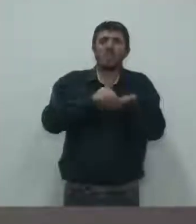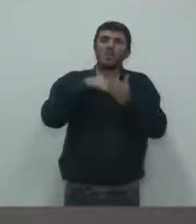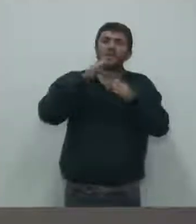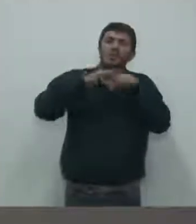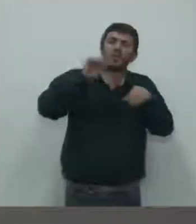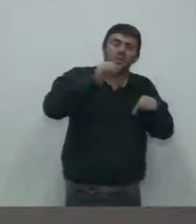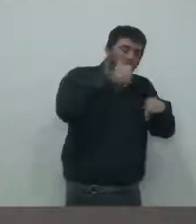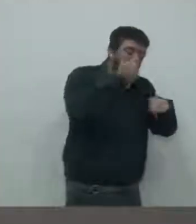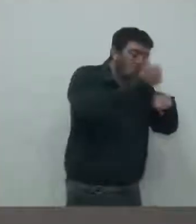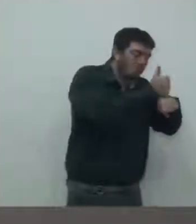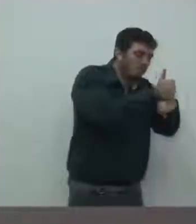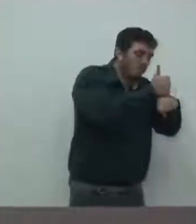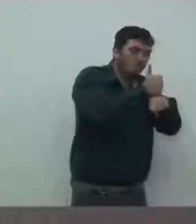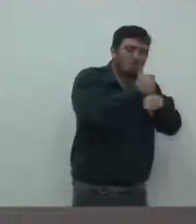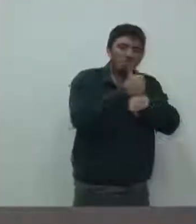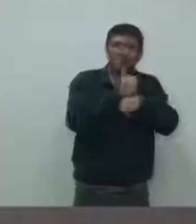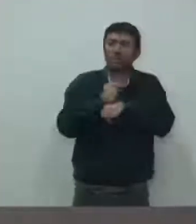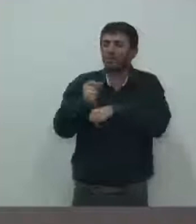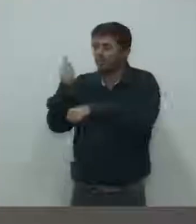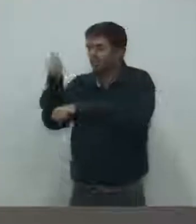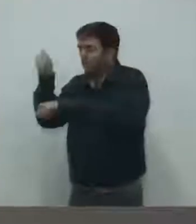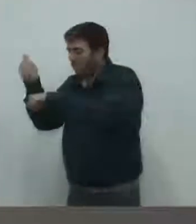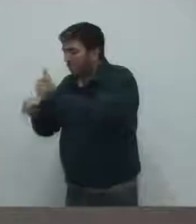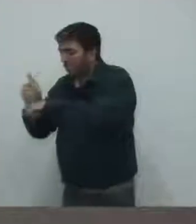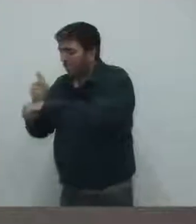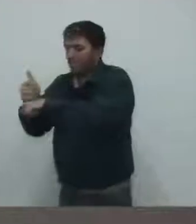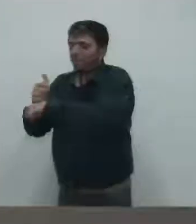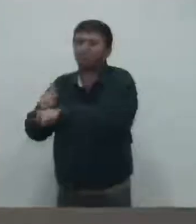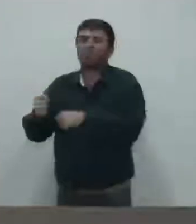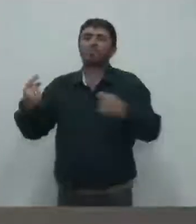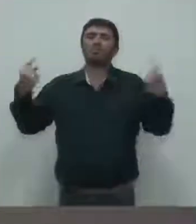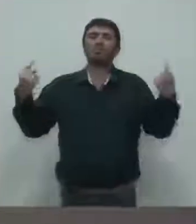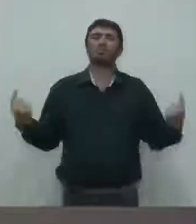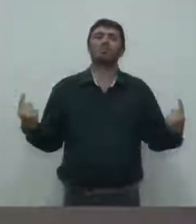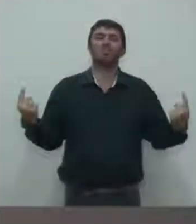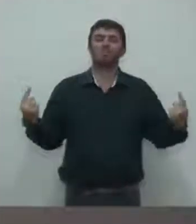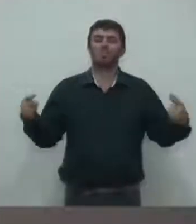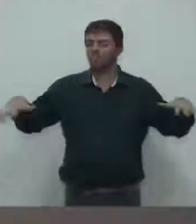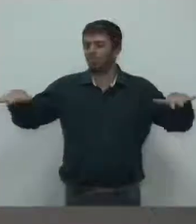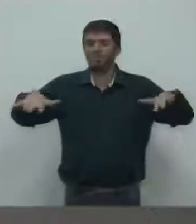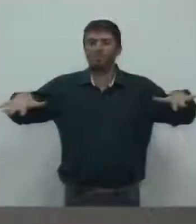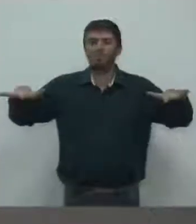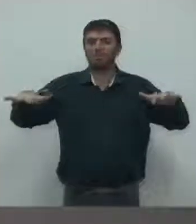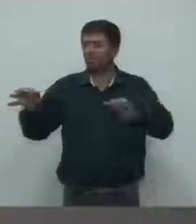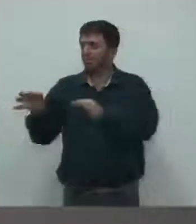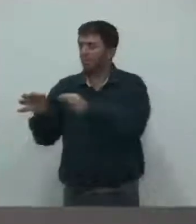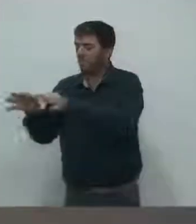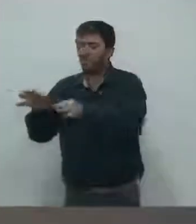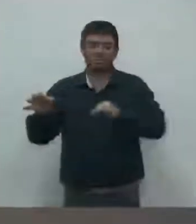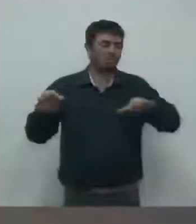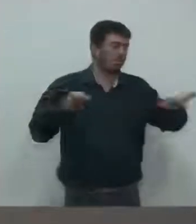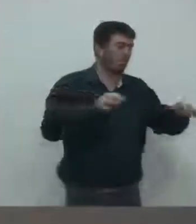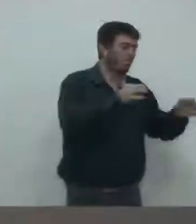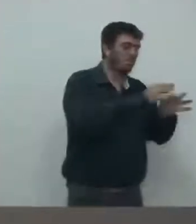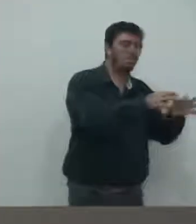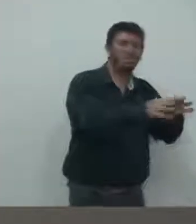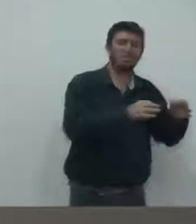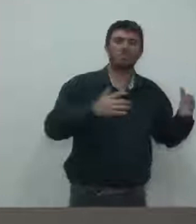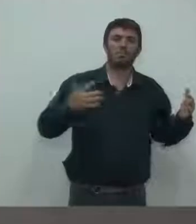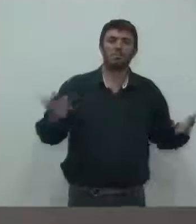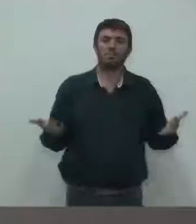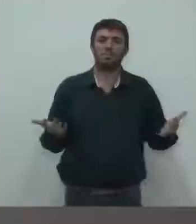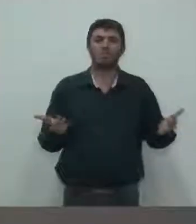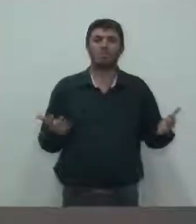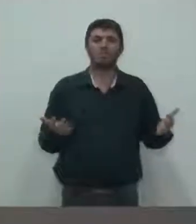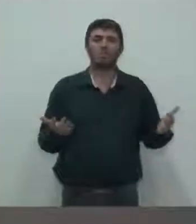exemplo, uma metodologia que eu falei uma vez, vou retomar hoje, que ela vem do inglês, né, do First Time Capability. Qual a